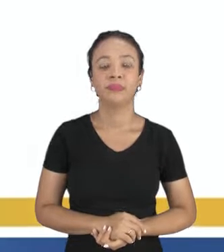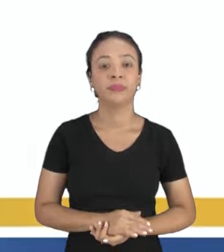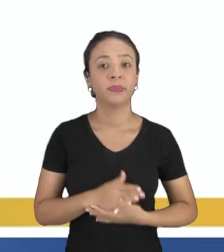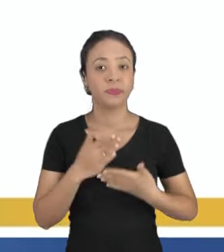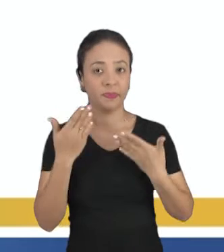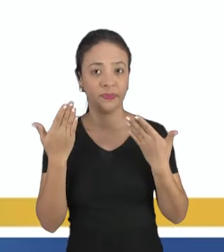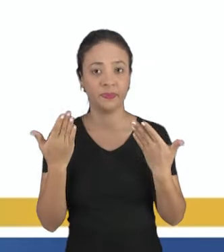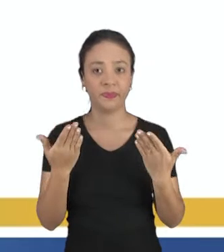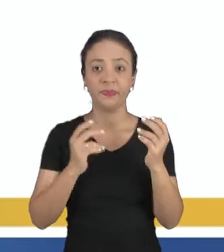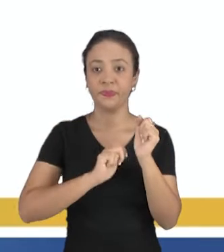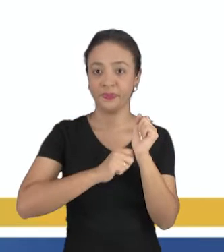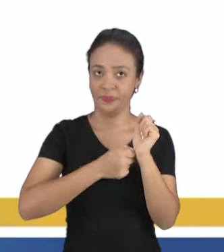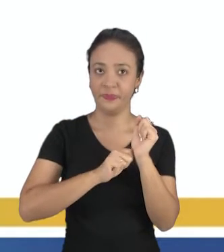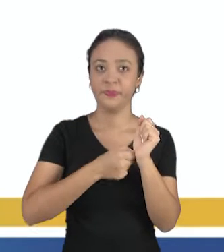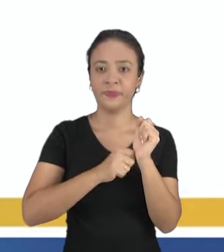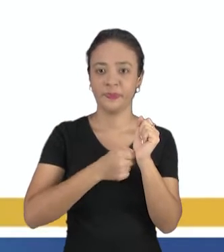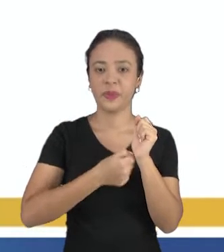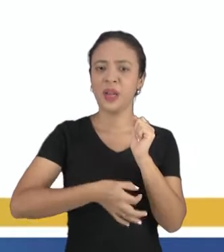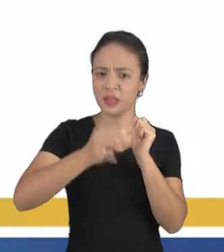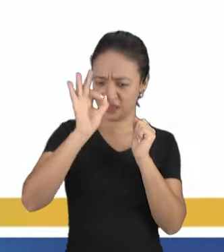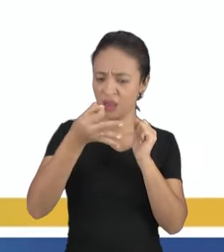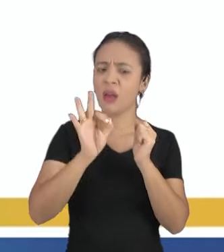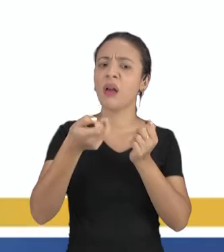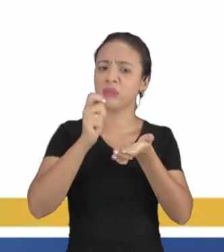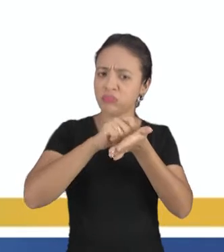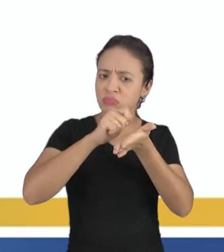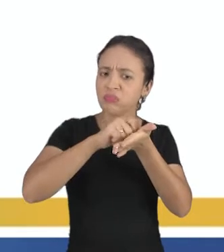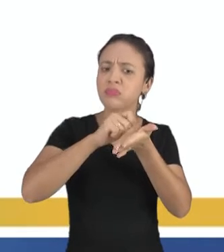Olha só, a senha, ela foi digitada